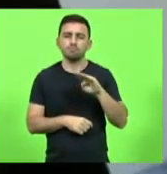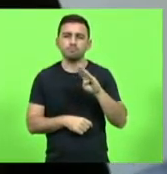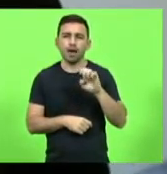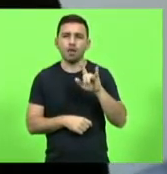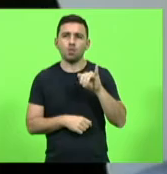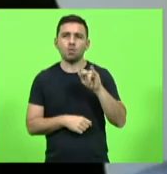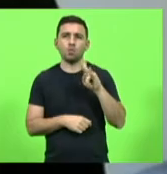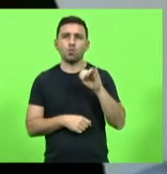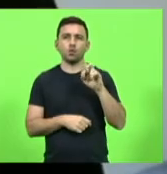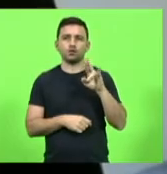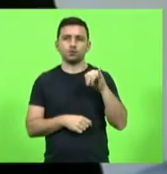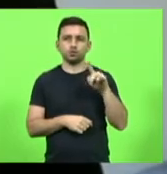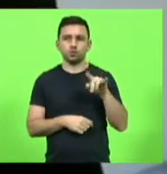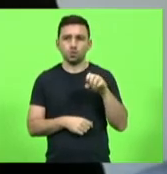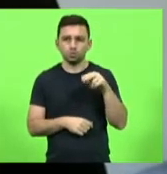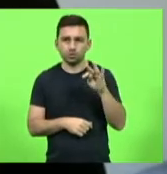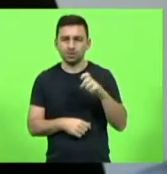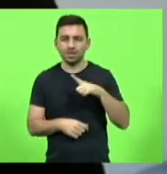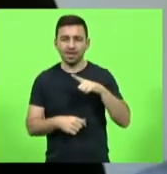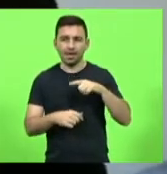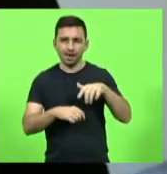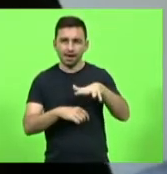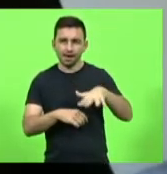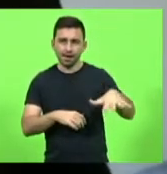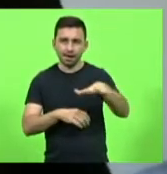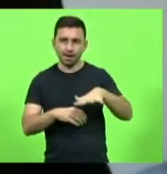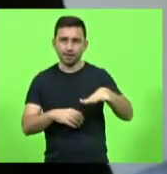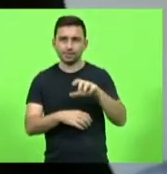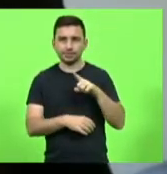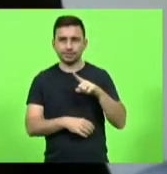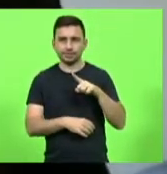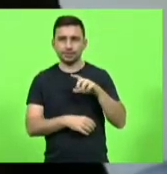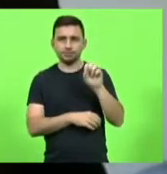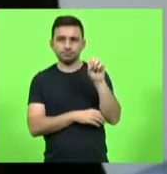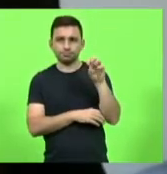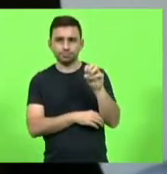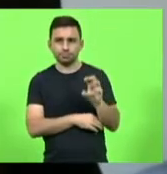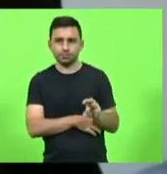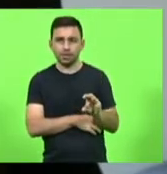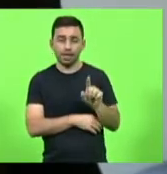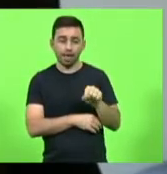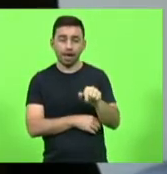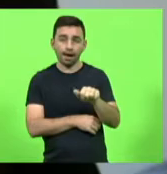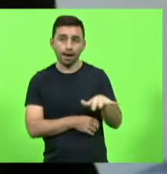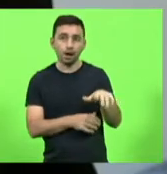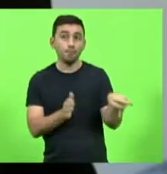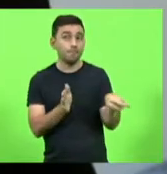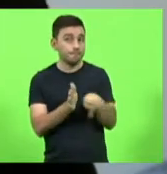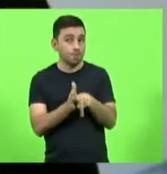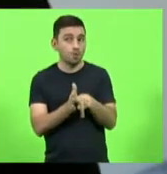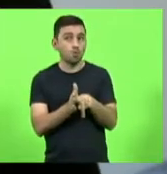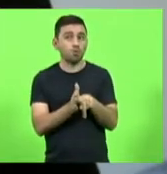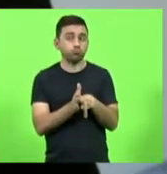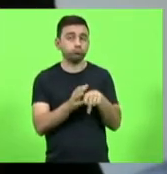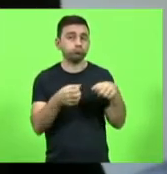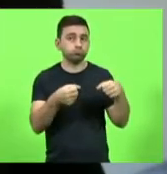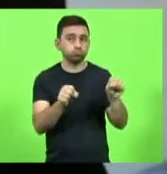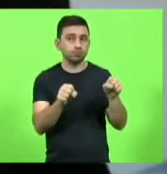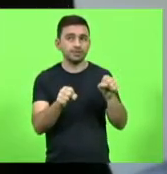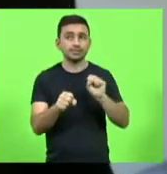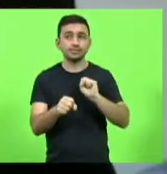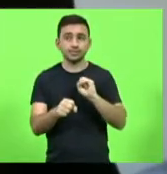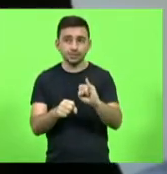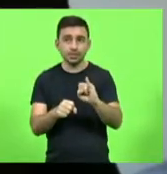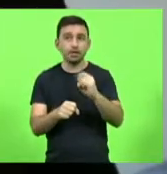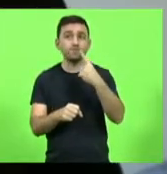qual, quando tem a sinaleira, é uma área específica para motociclistas. Então, quando está fechada a sinaleira,